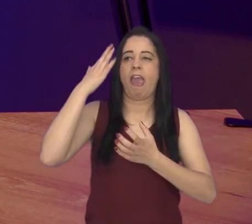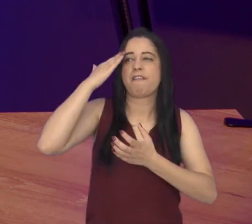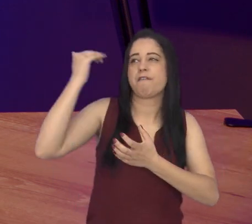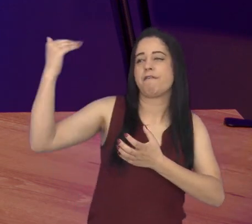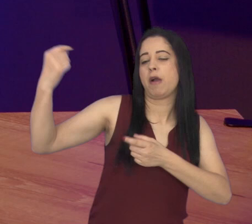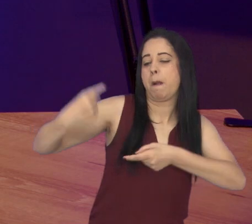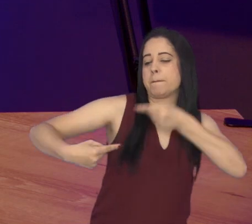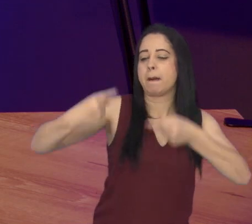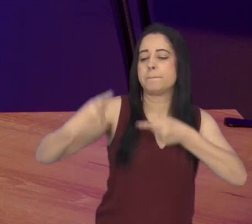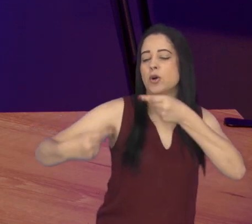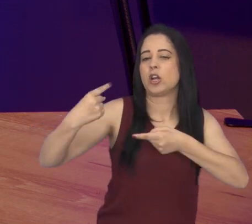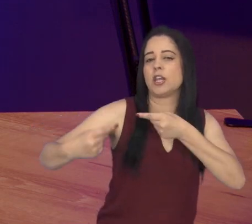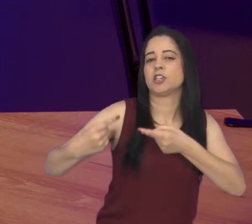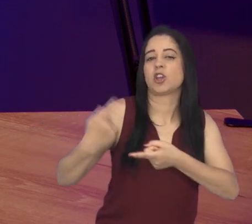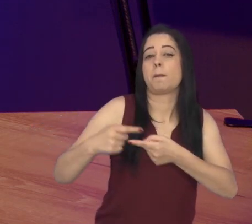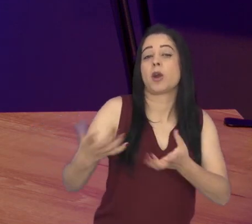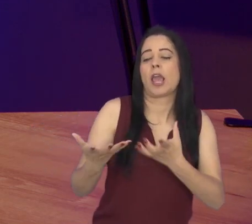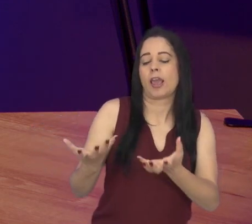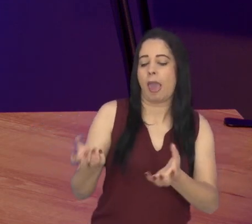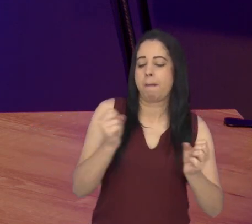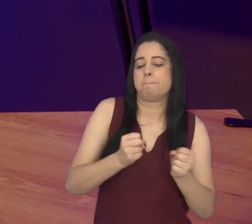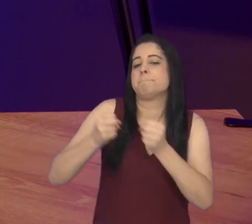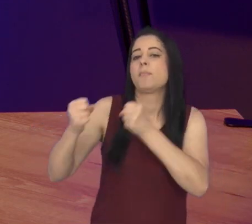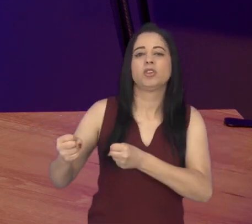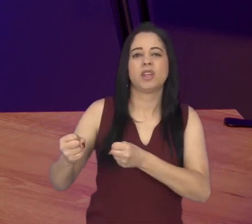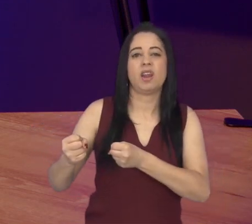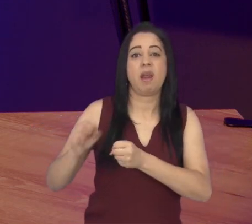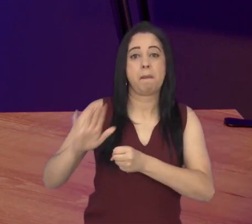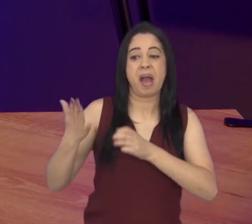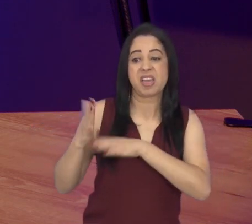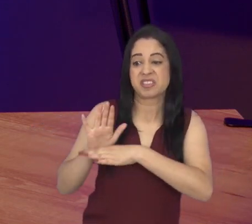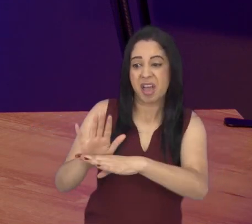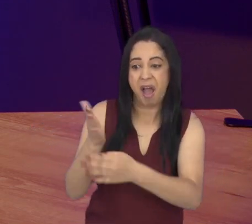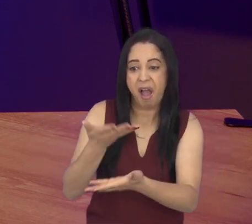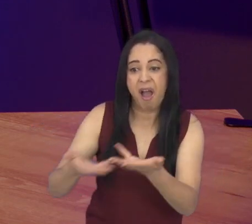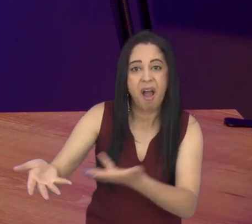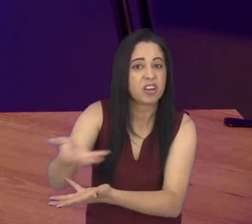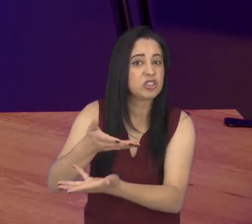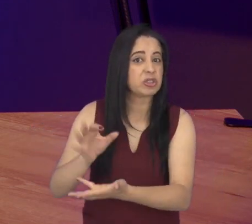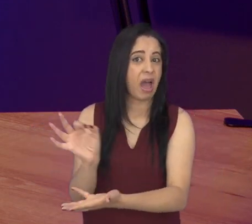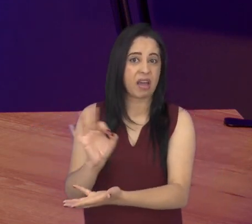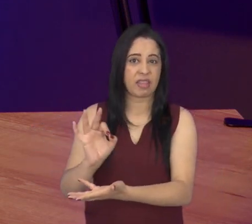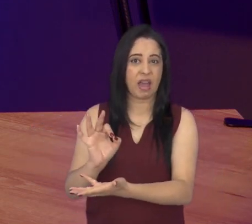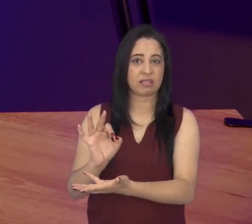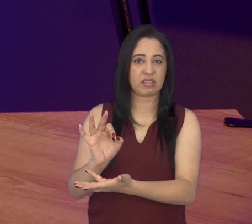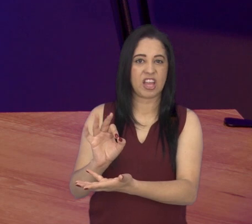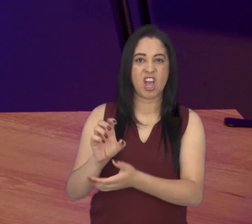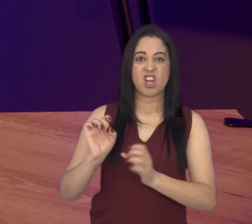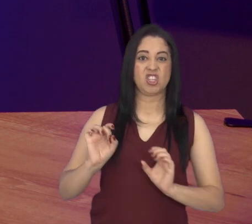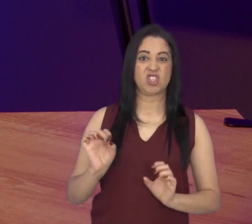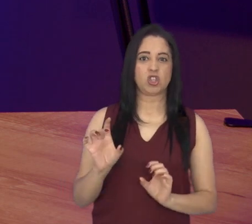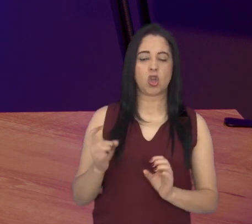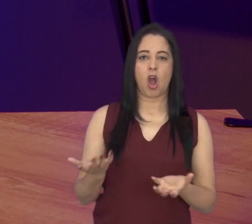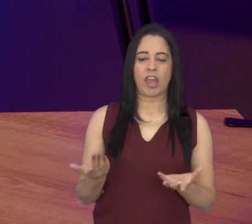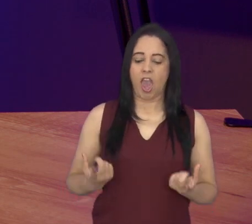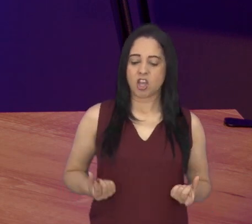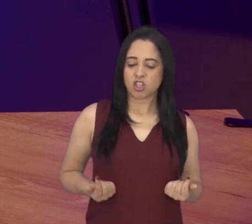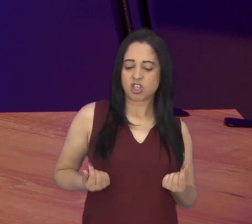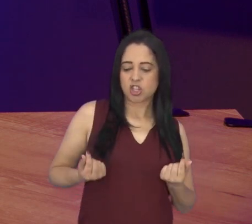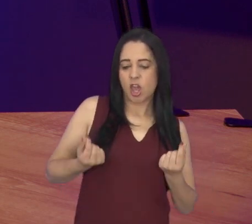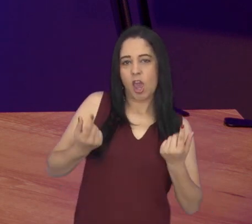buscando, né, cargos políticos para terem poder e não necessariamente ajudarem as pessoas, né? Mas é muito pelo